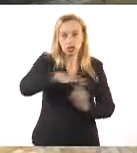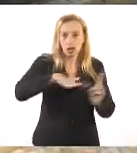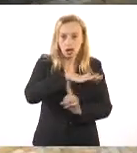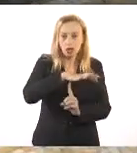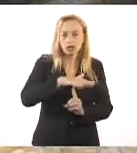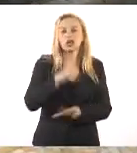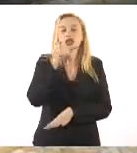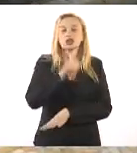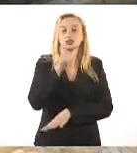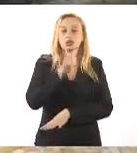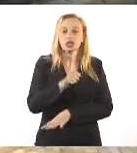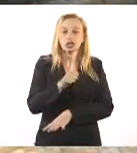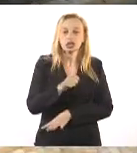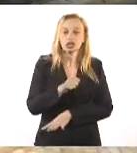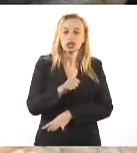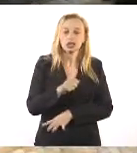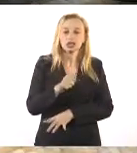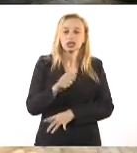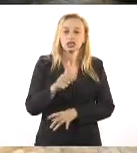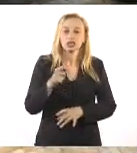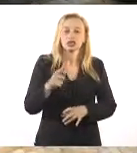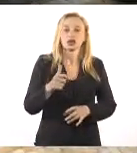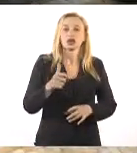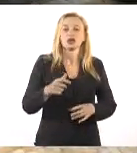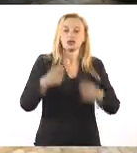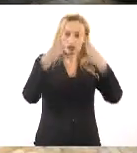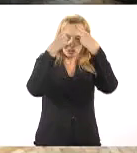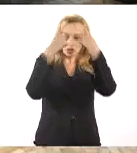às mulheres vítimas de violências domésticas.